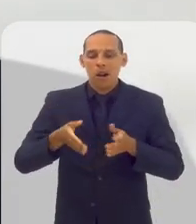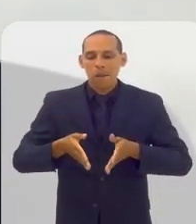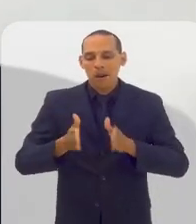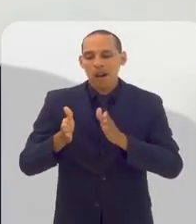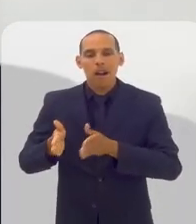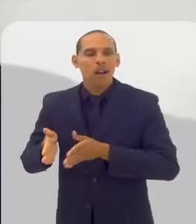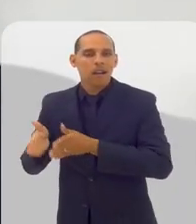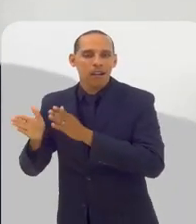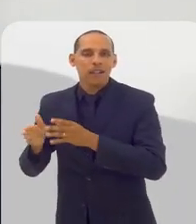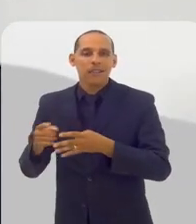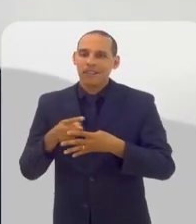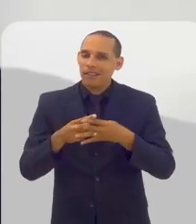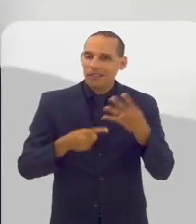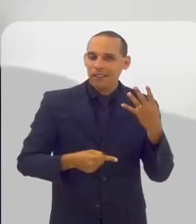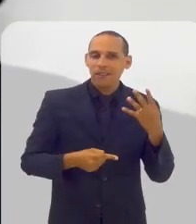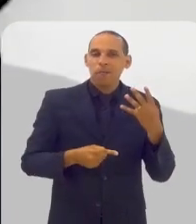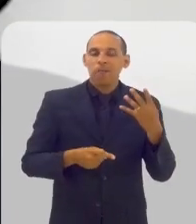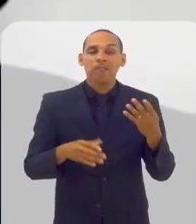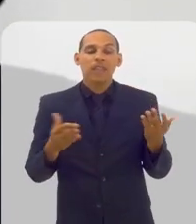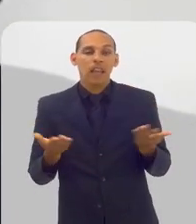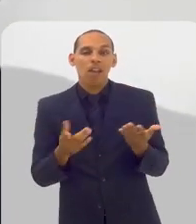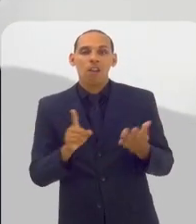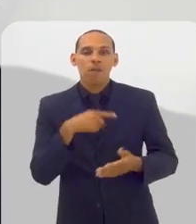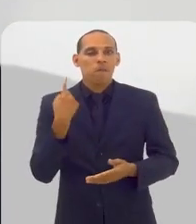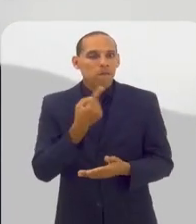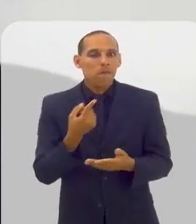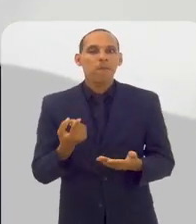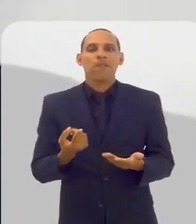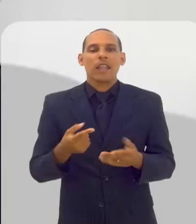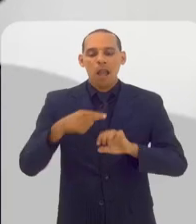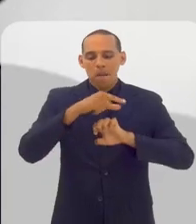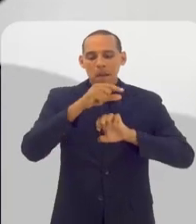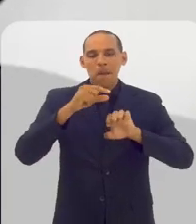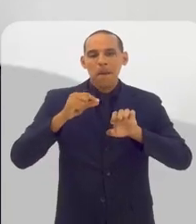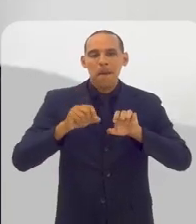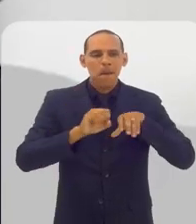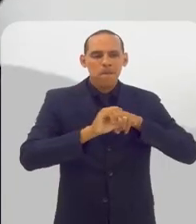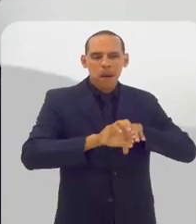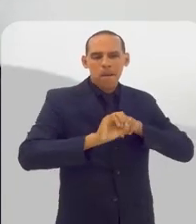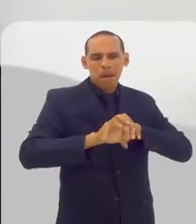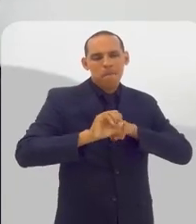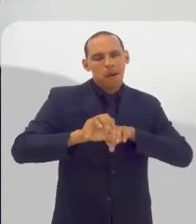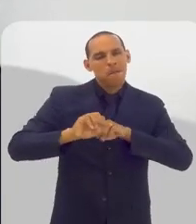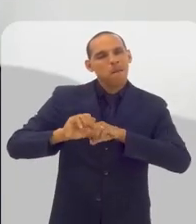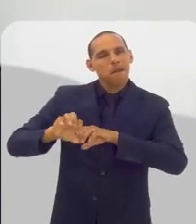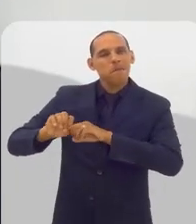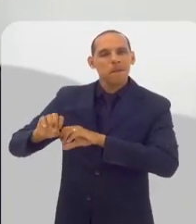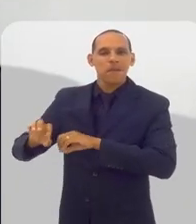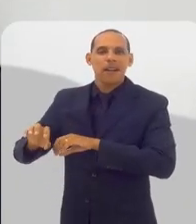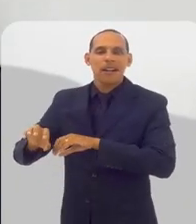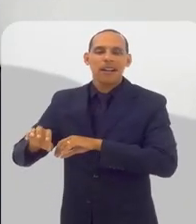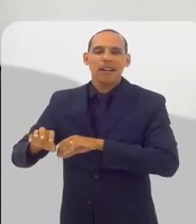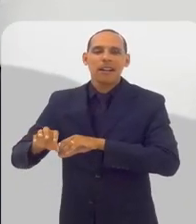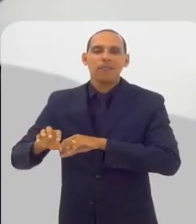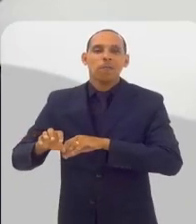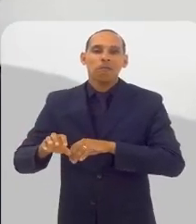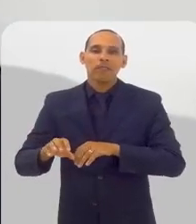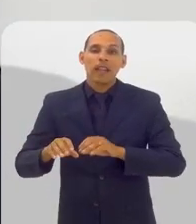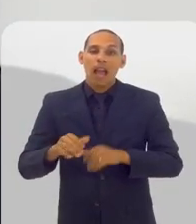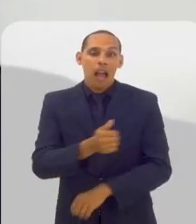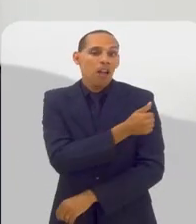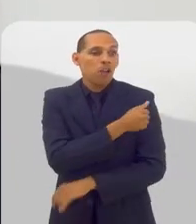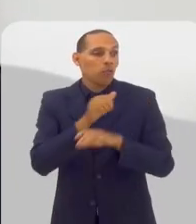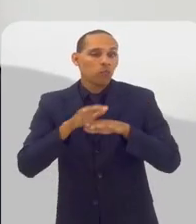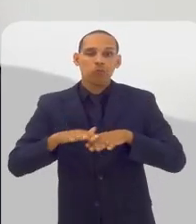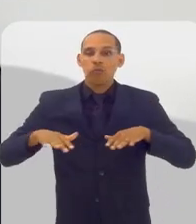dele então a gente quer a gente começou a dar um banho de empreendedorismo na Educacional